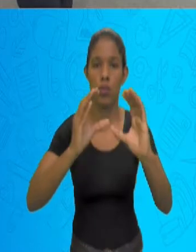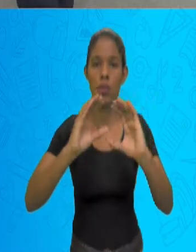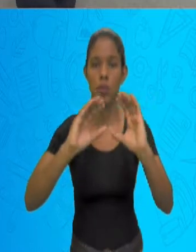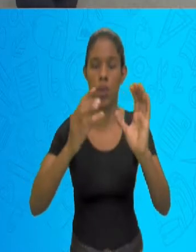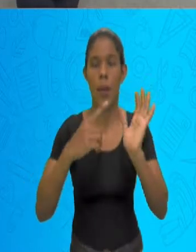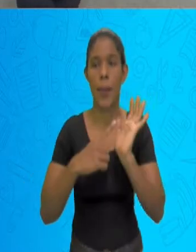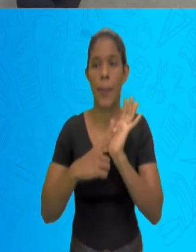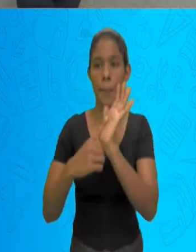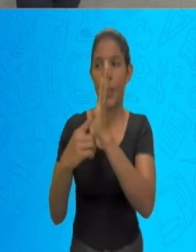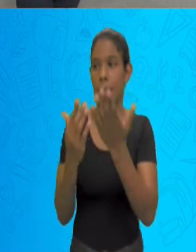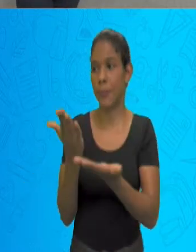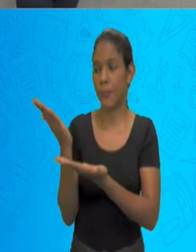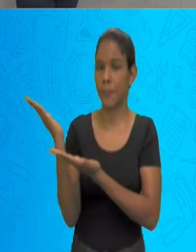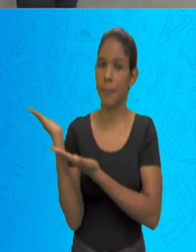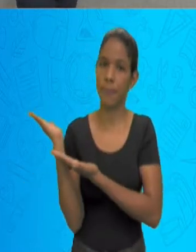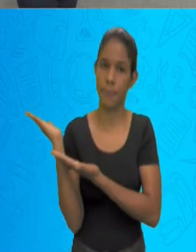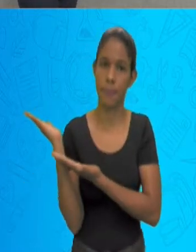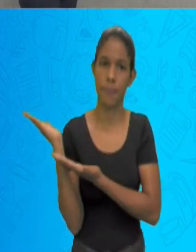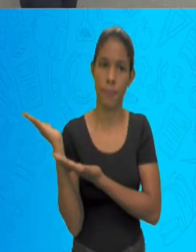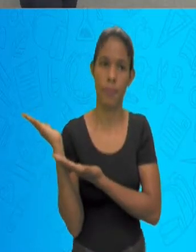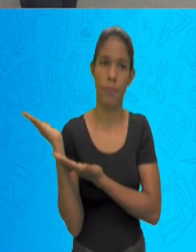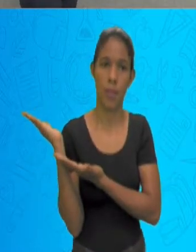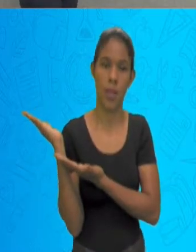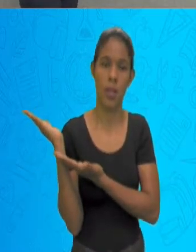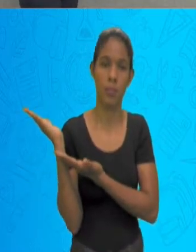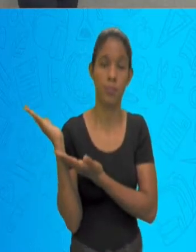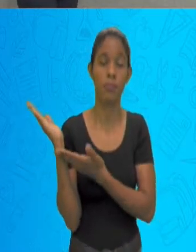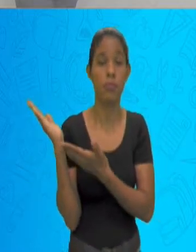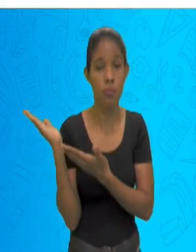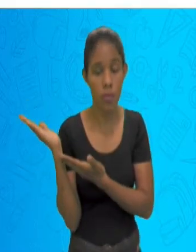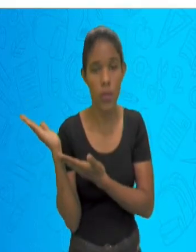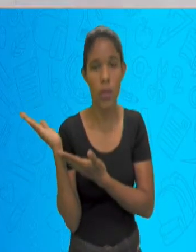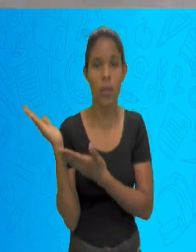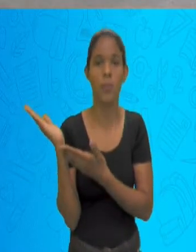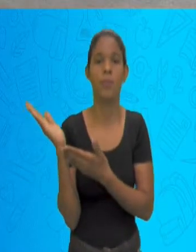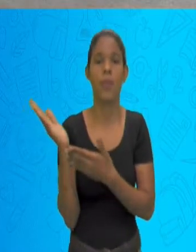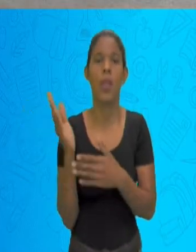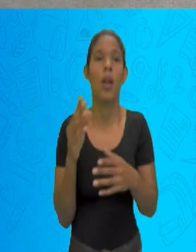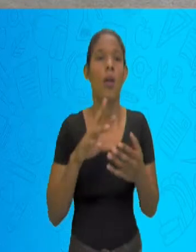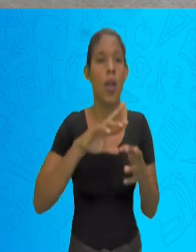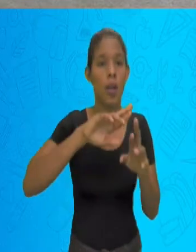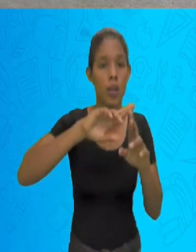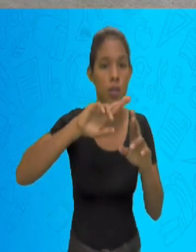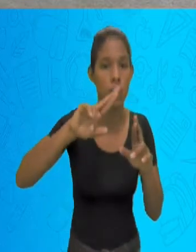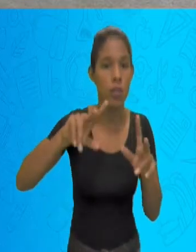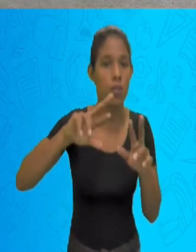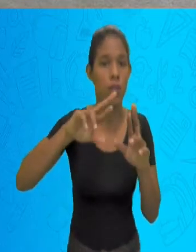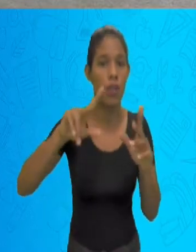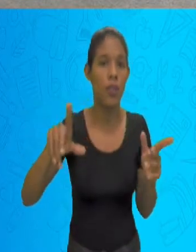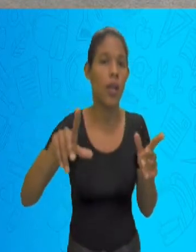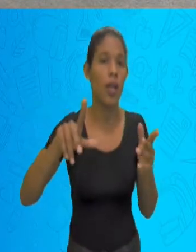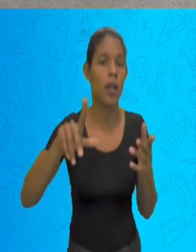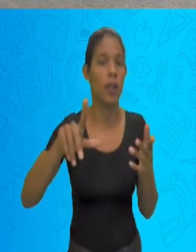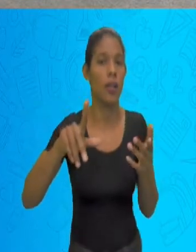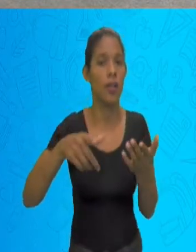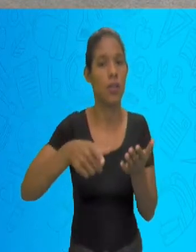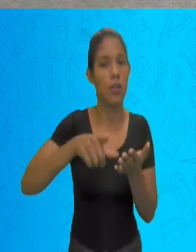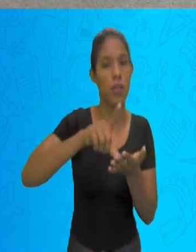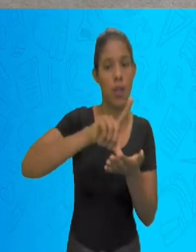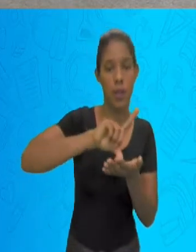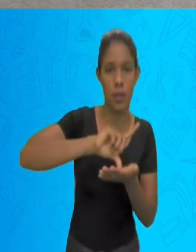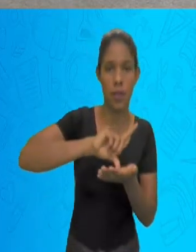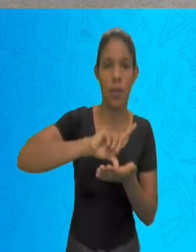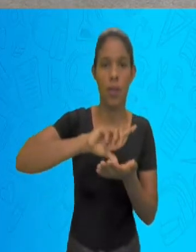vocês. Então, como nós falamos, esses aqui que não são poliedros, também chamados de corpos redondos,